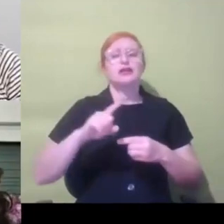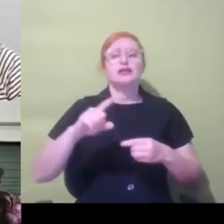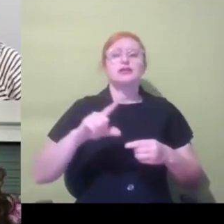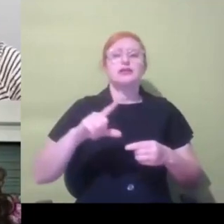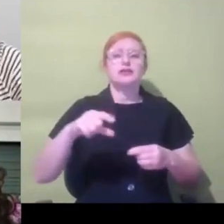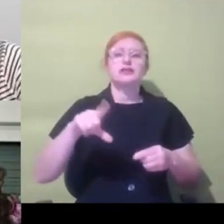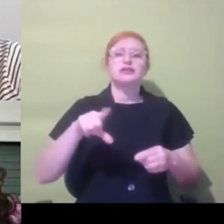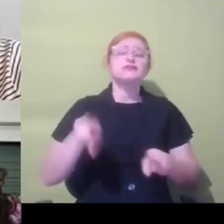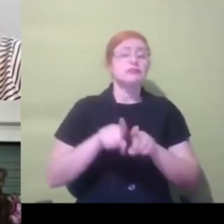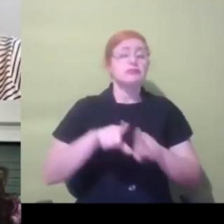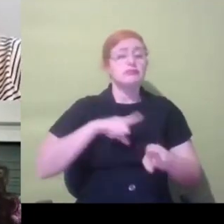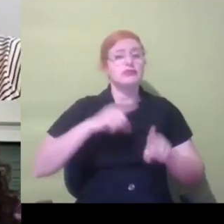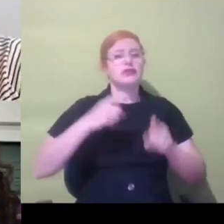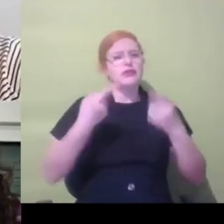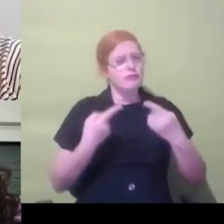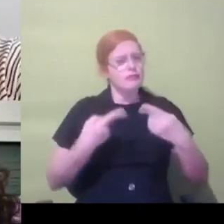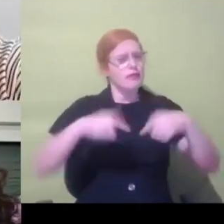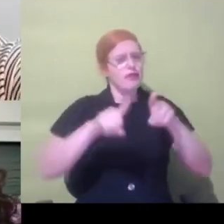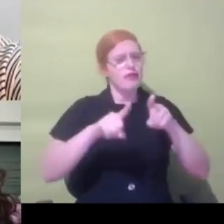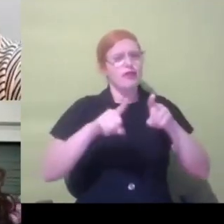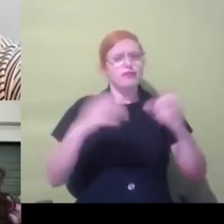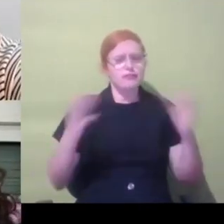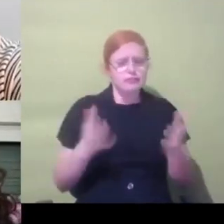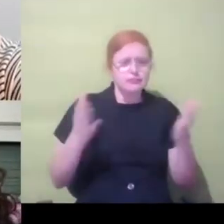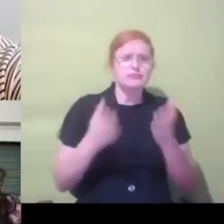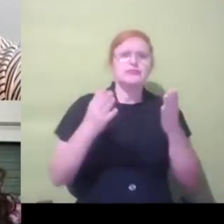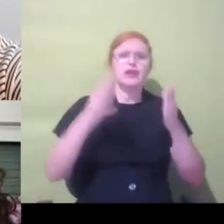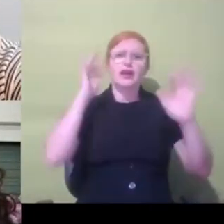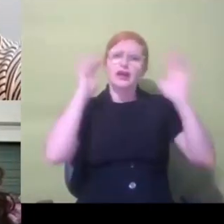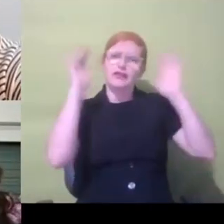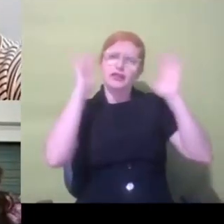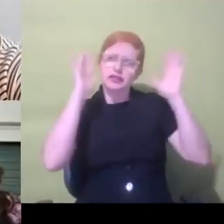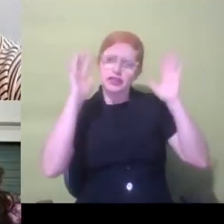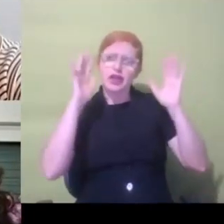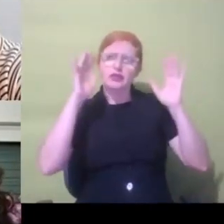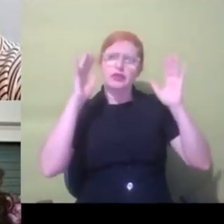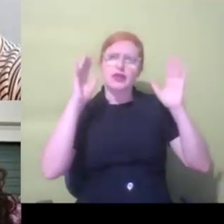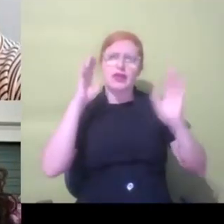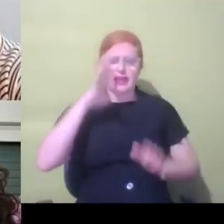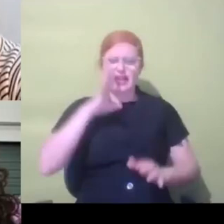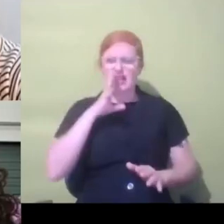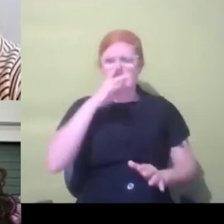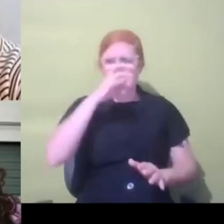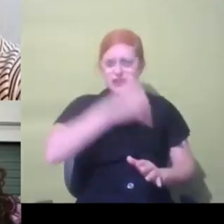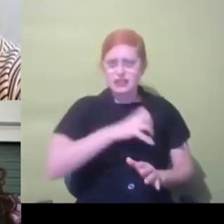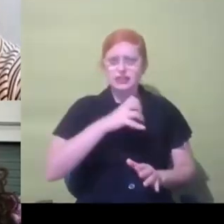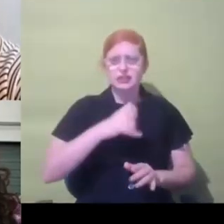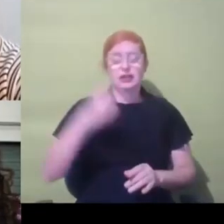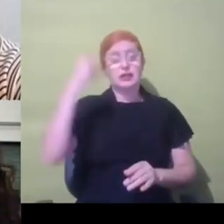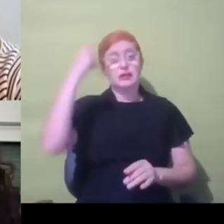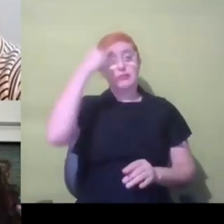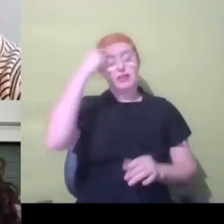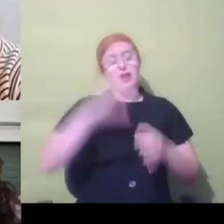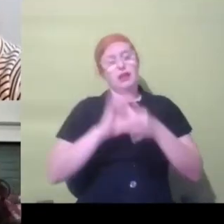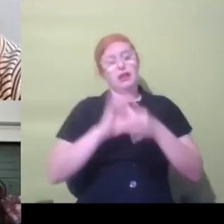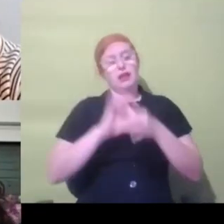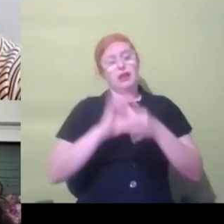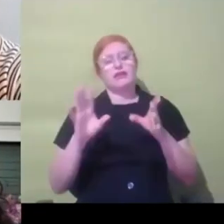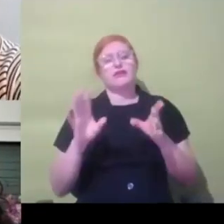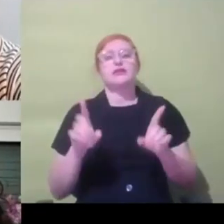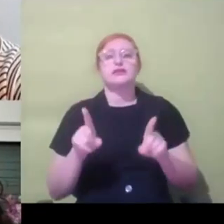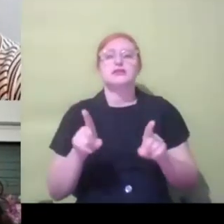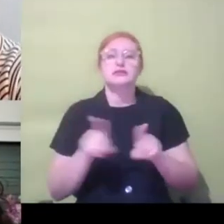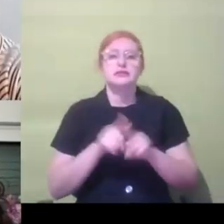algumas provocações, né, que estimule a reflexão crítica, né, e o livre pensar. Mas sem deixar